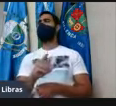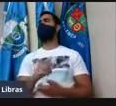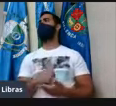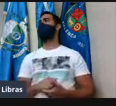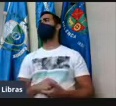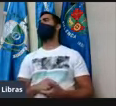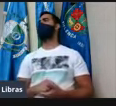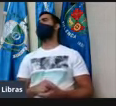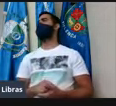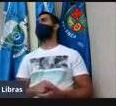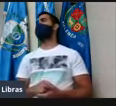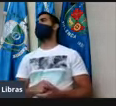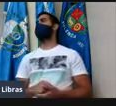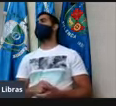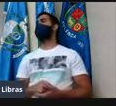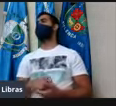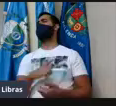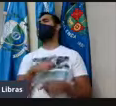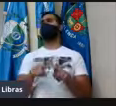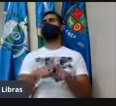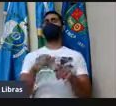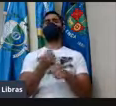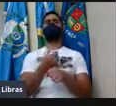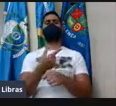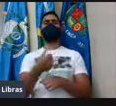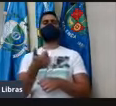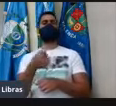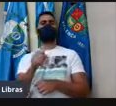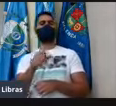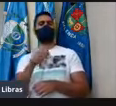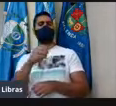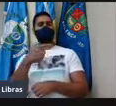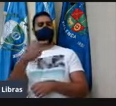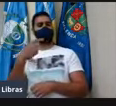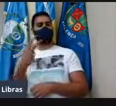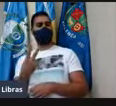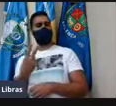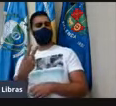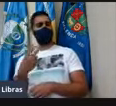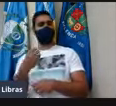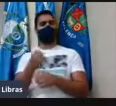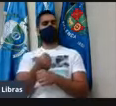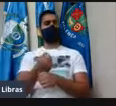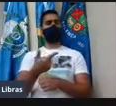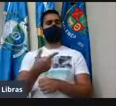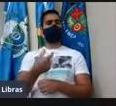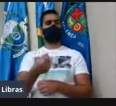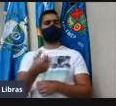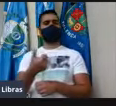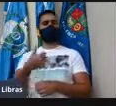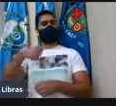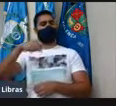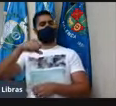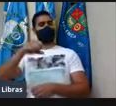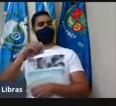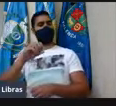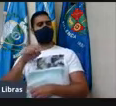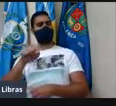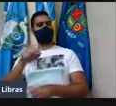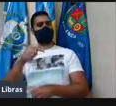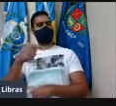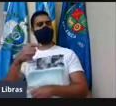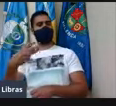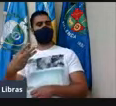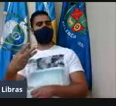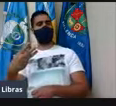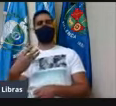índice, em 2018 foi 0,72, em 2019, 0,83, E agora, com as, né, faltas